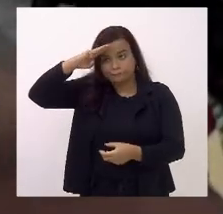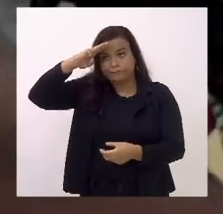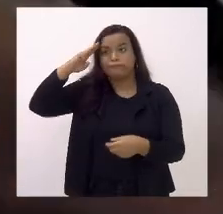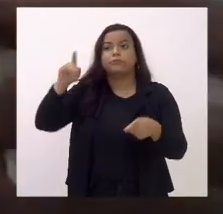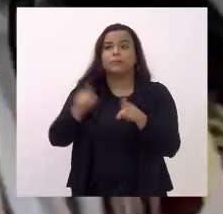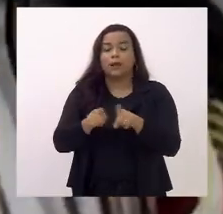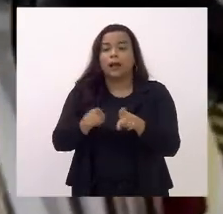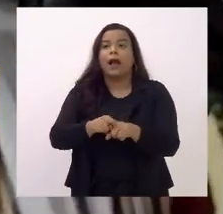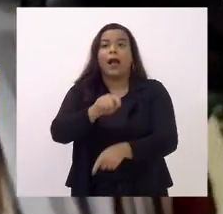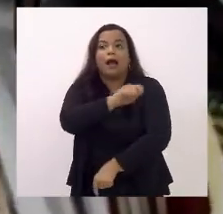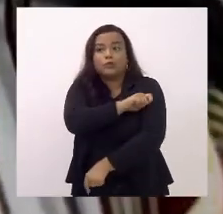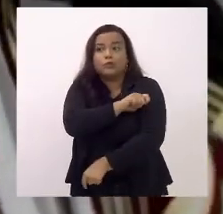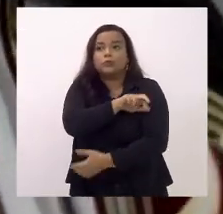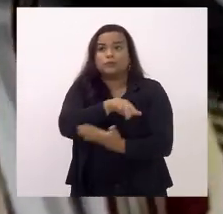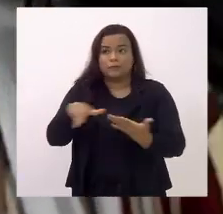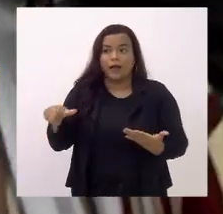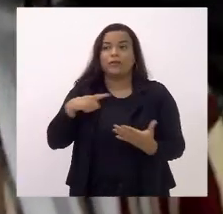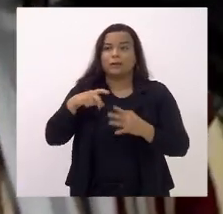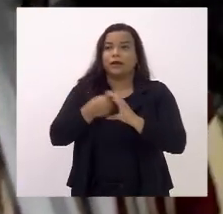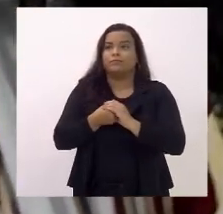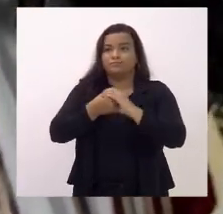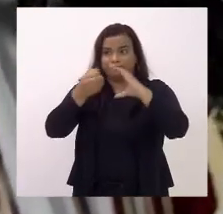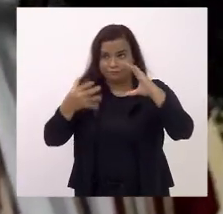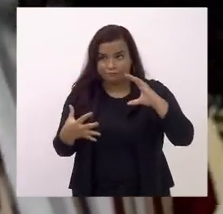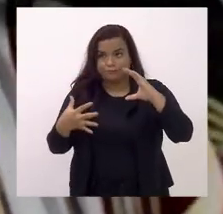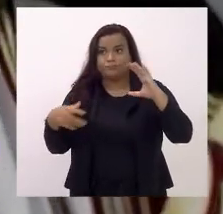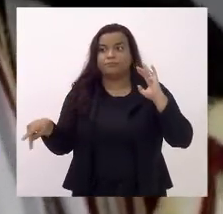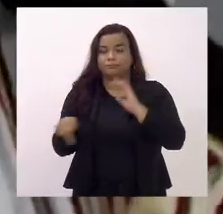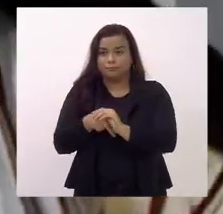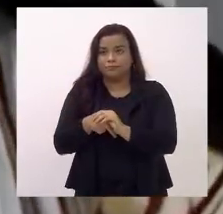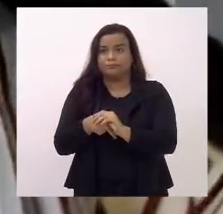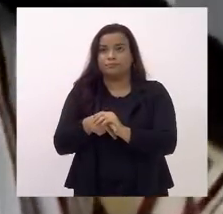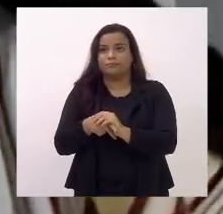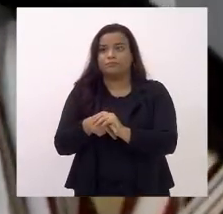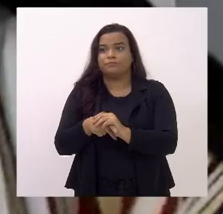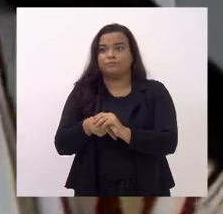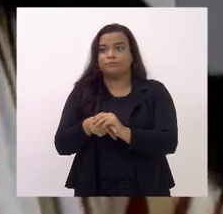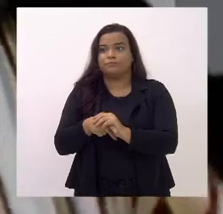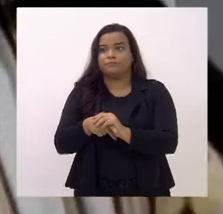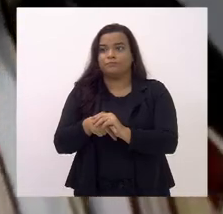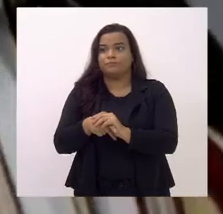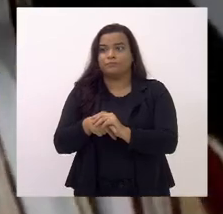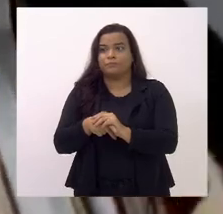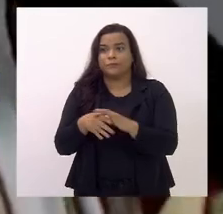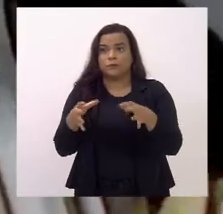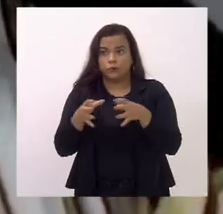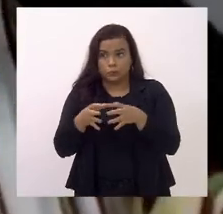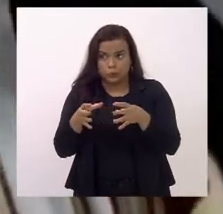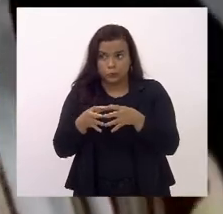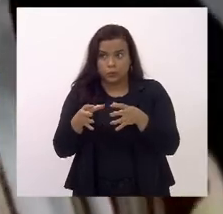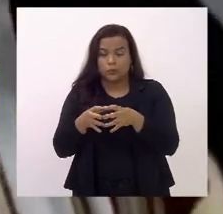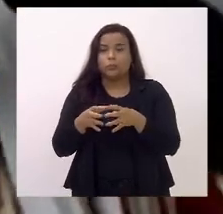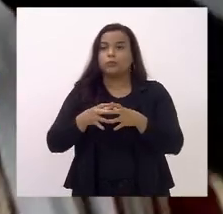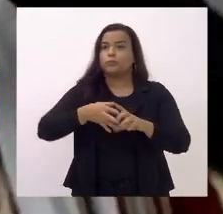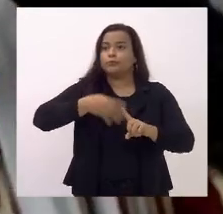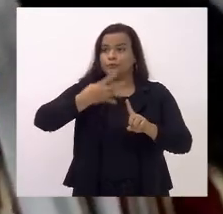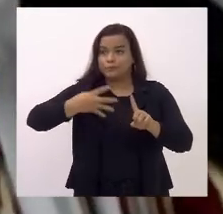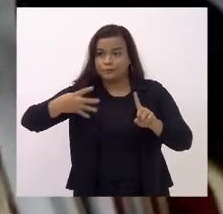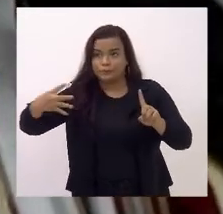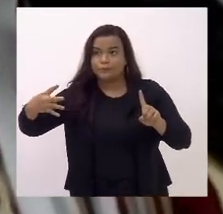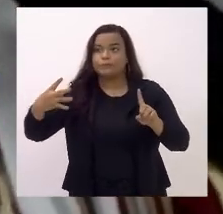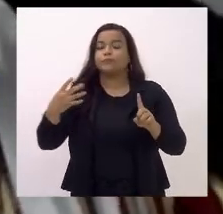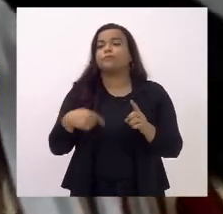alunos que tenham, né, características, né, que componham o grupo